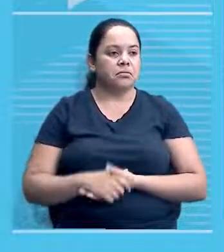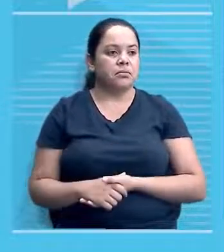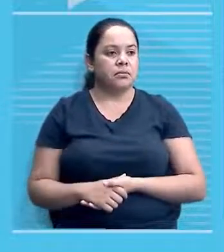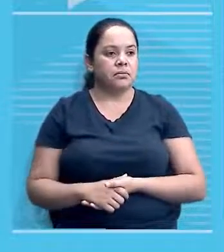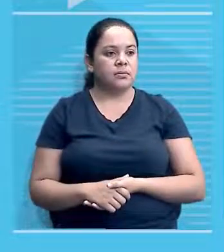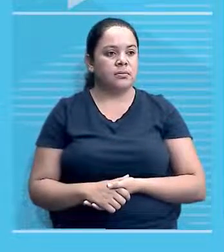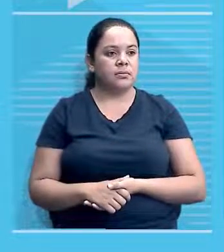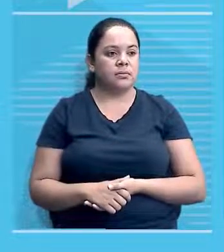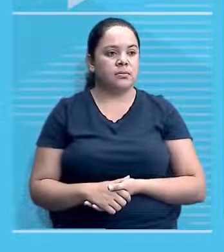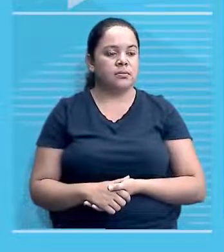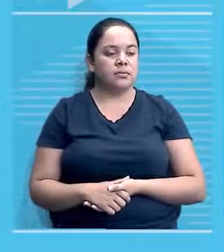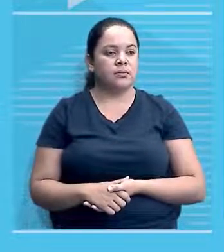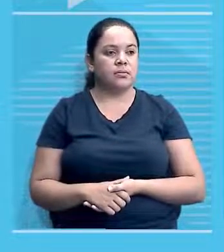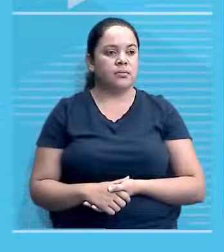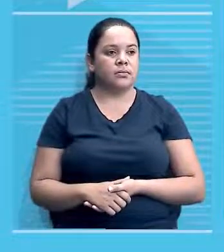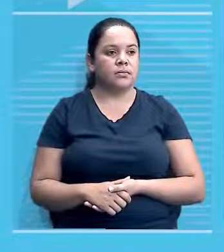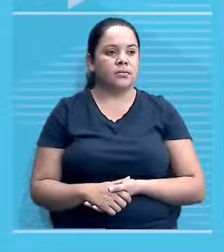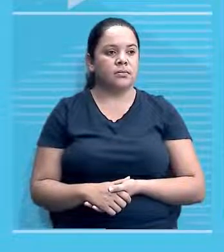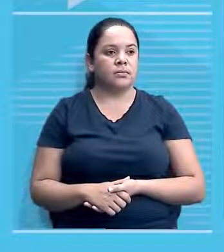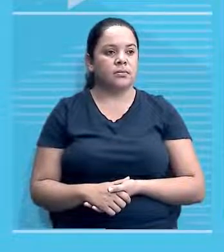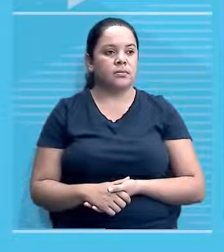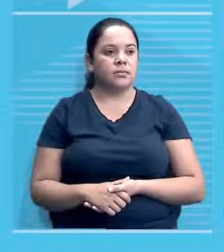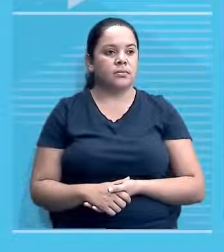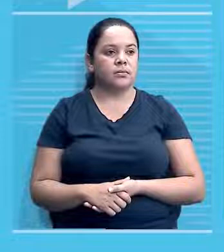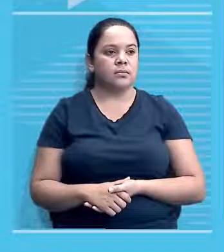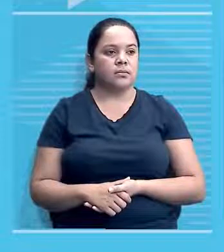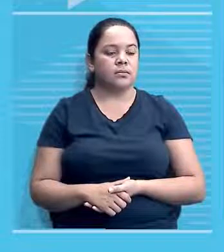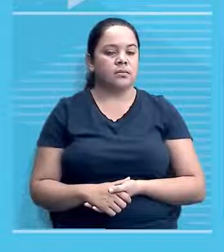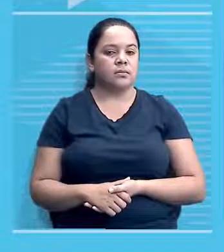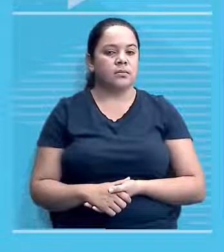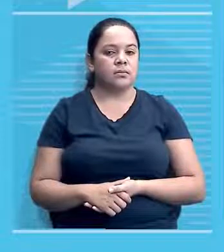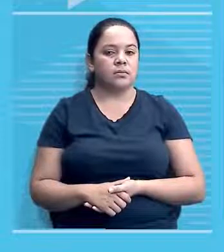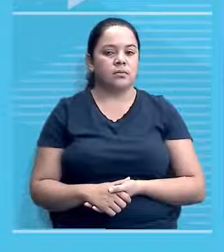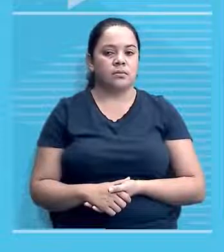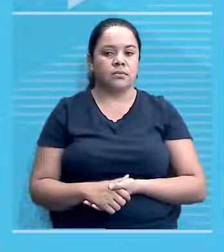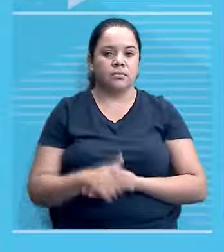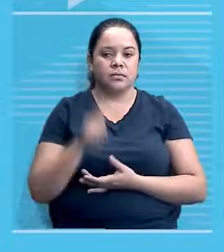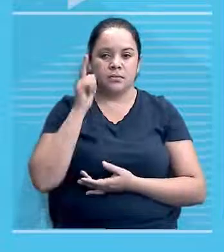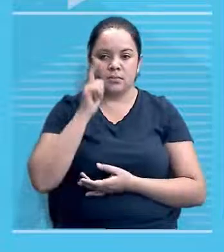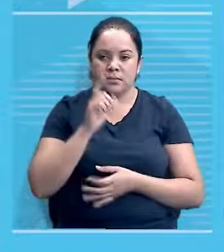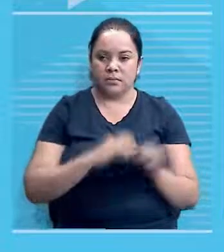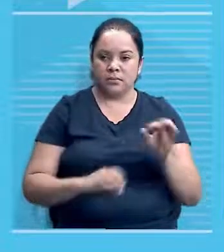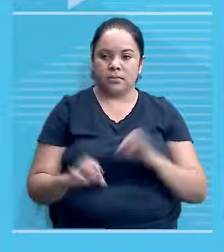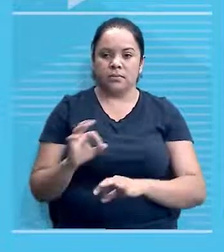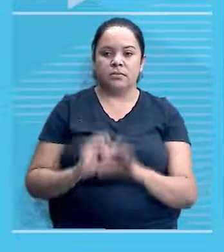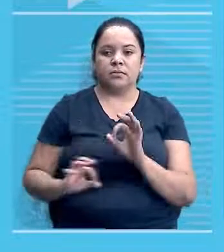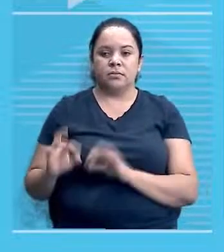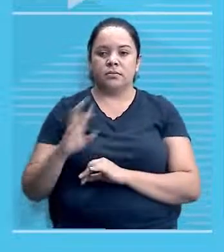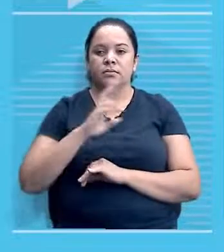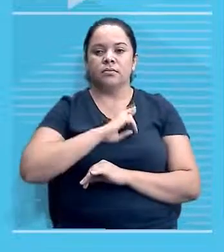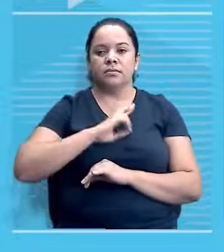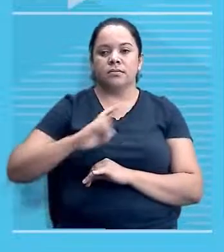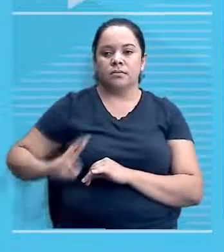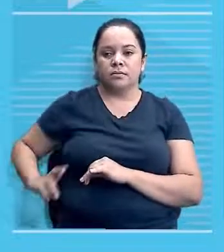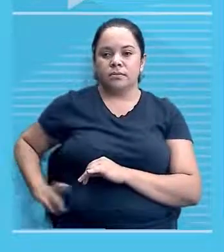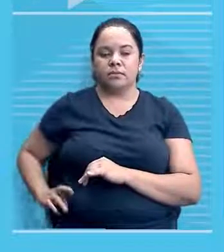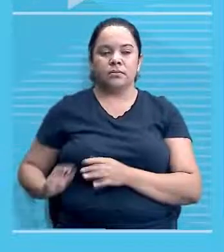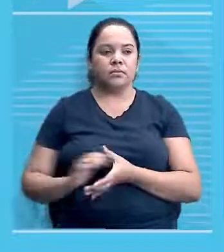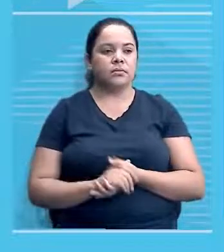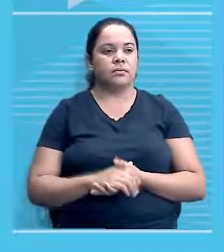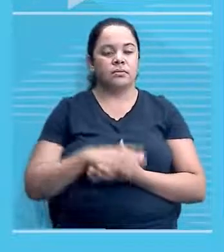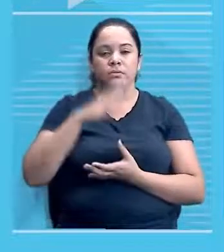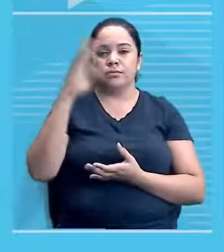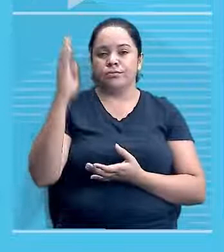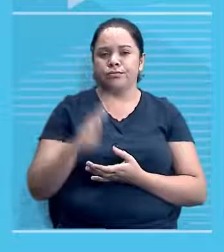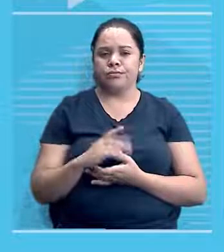até estabilizar a república longo e doloroso o Brasil ainda vive